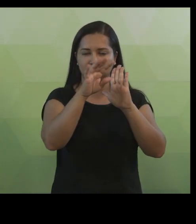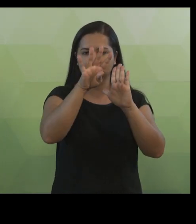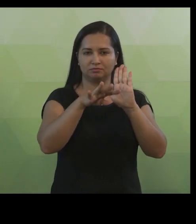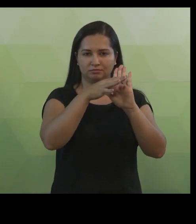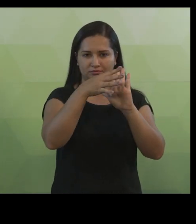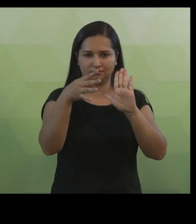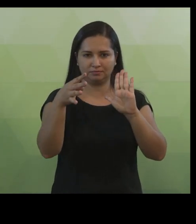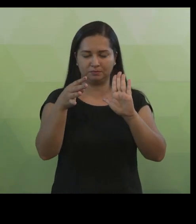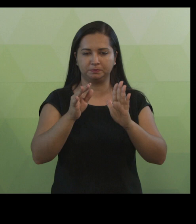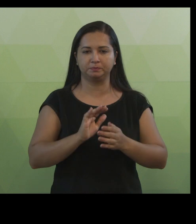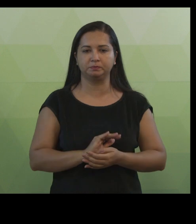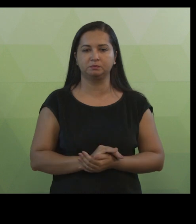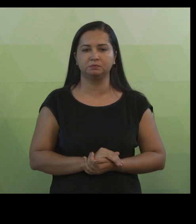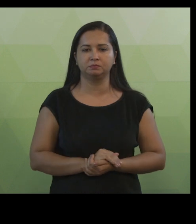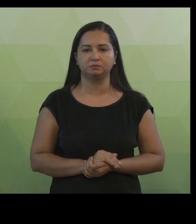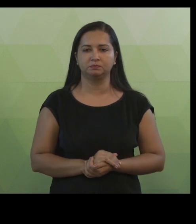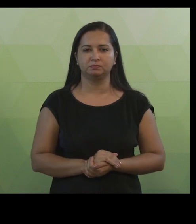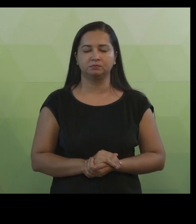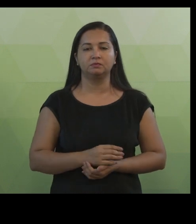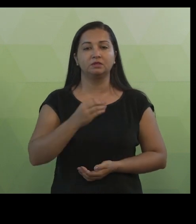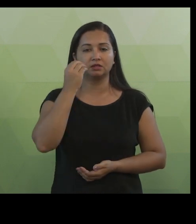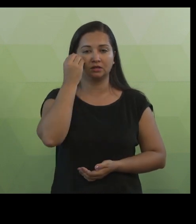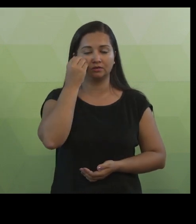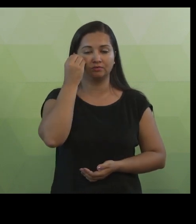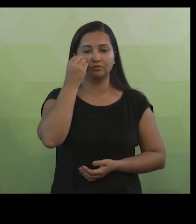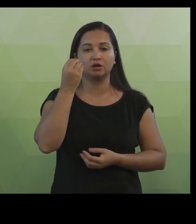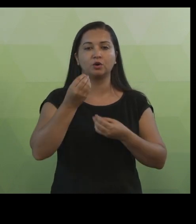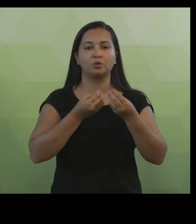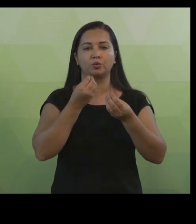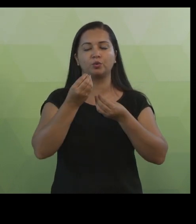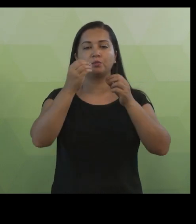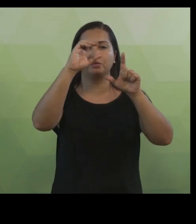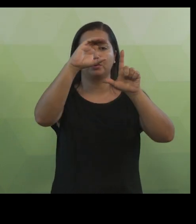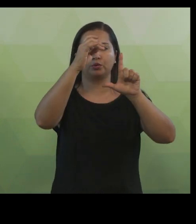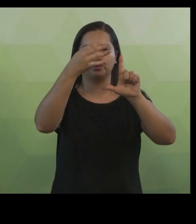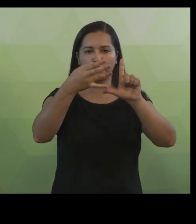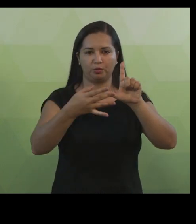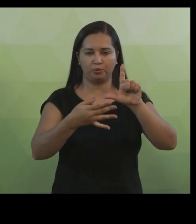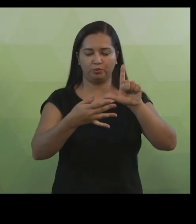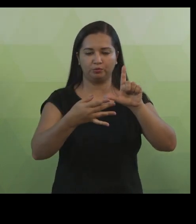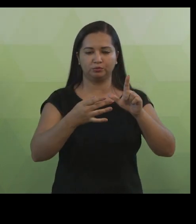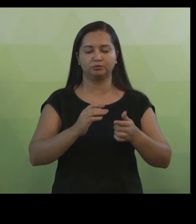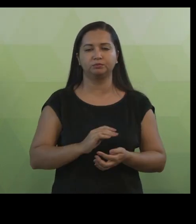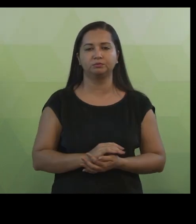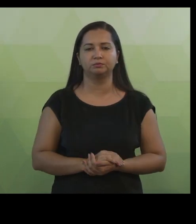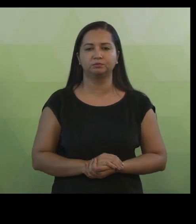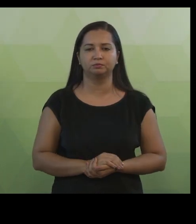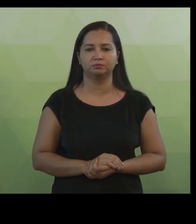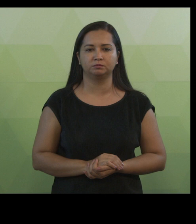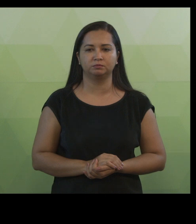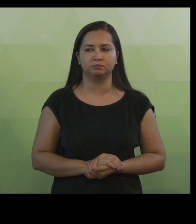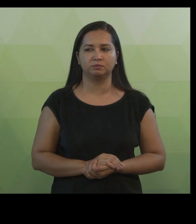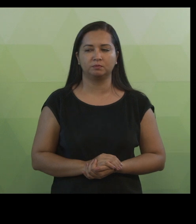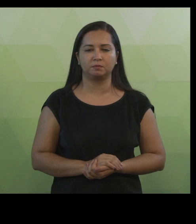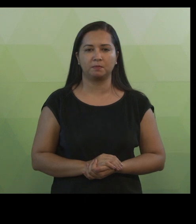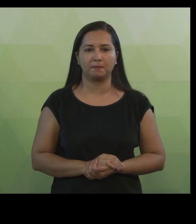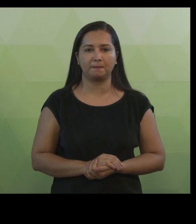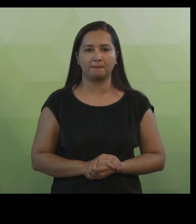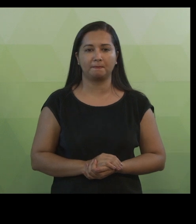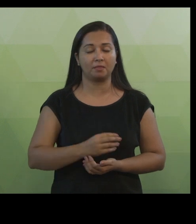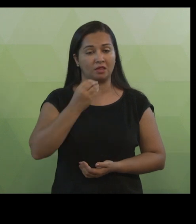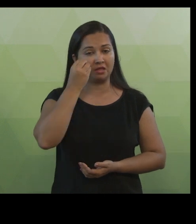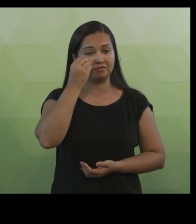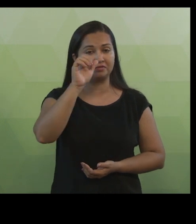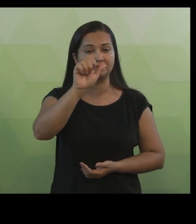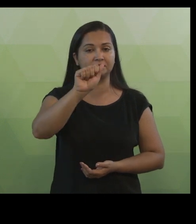O tamanho ou a quantidade de elementos possíveis dessa estrutura é igual à multiplicação da